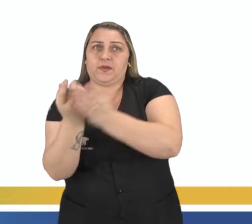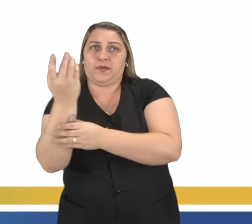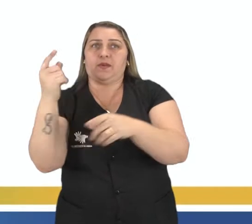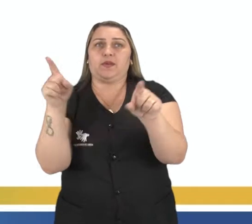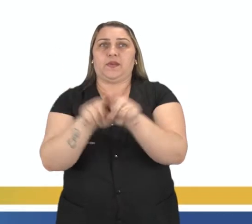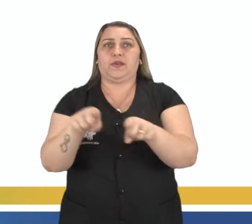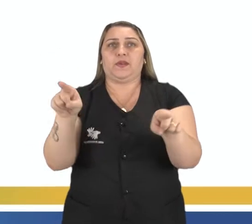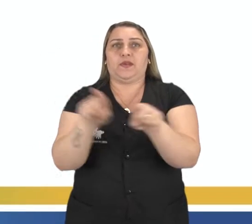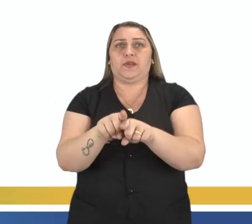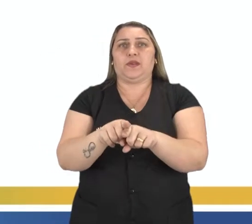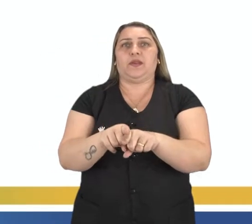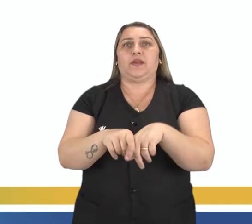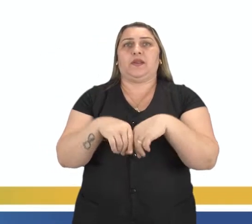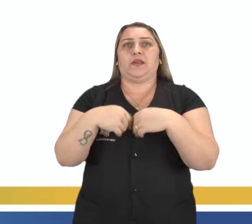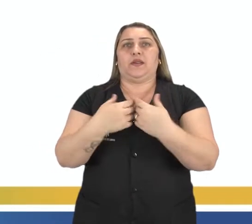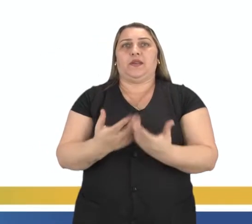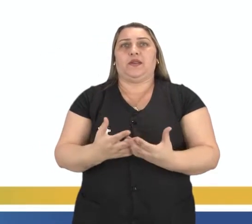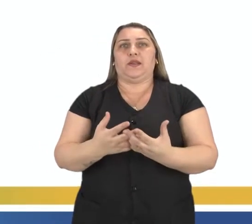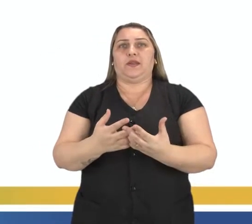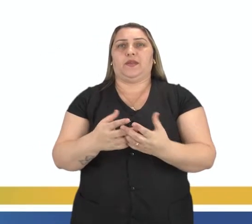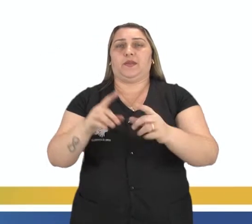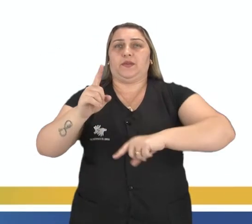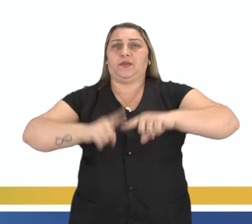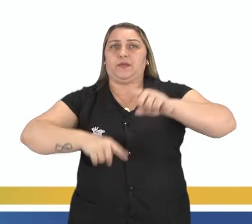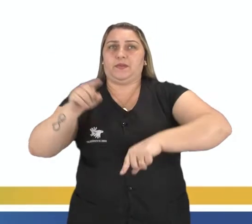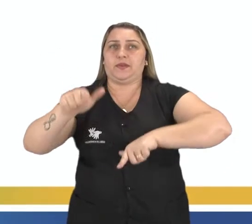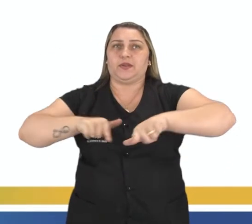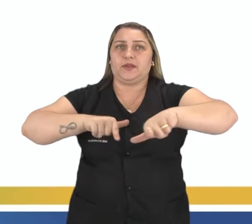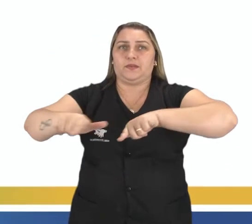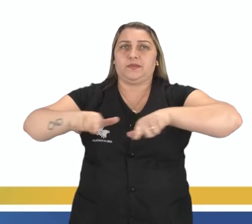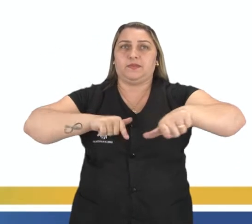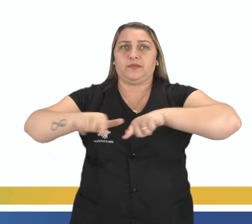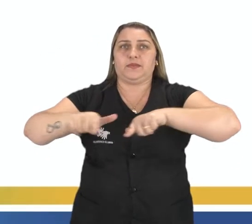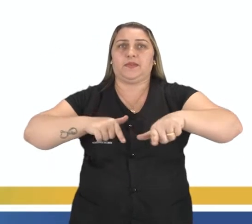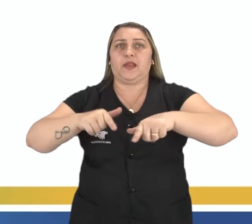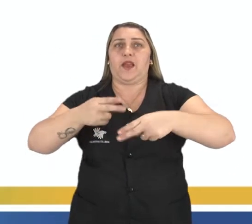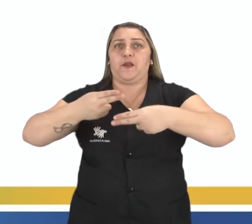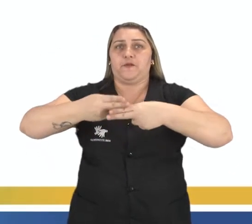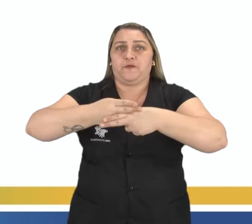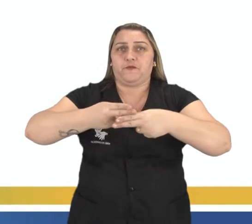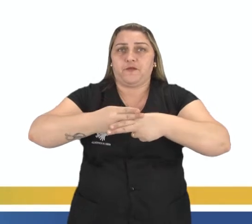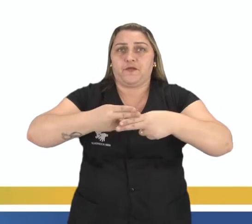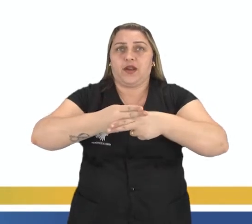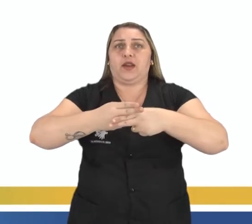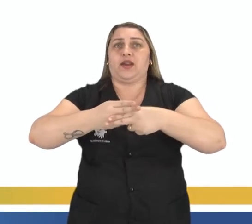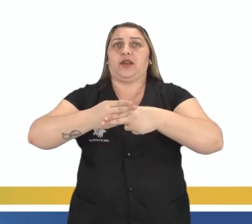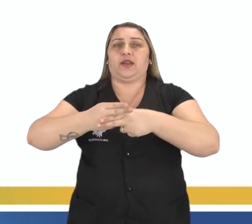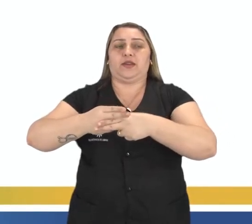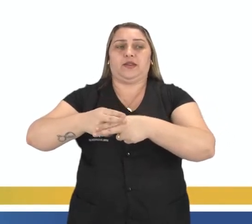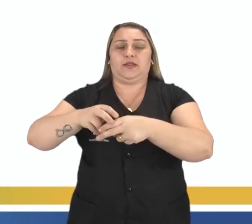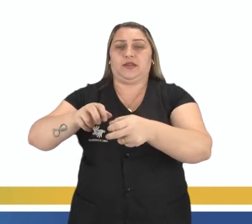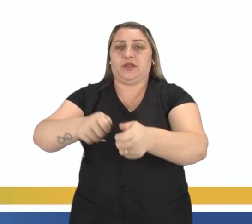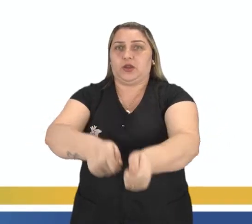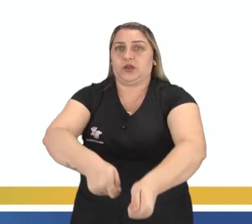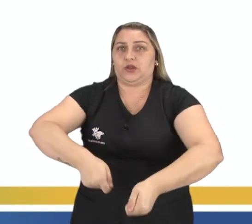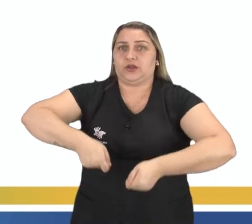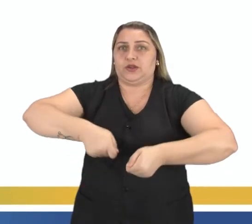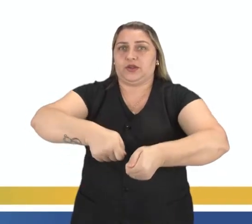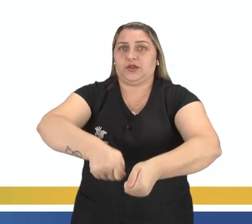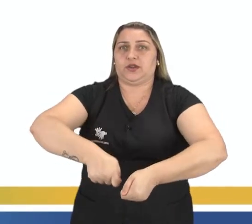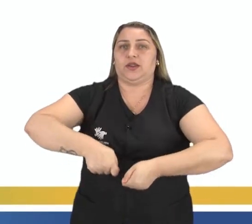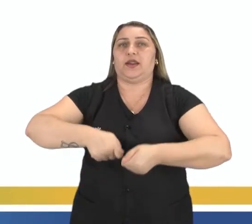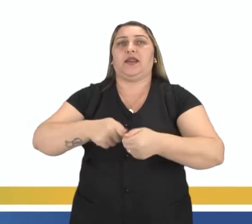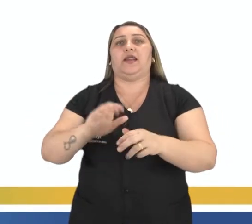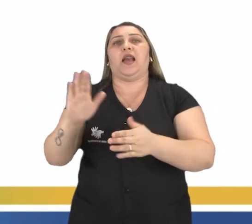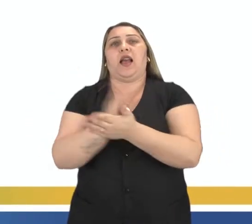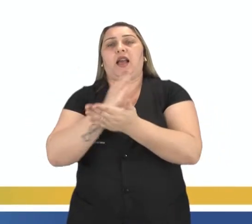aí ornamentos, né? Instrumentos para trabalhar, instrumentos de decoração. Então, a gente tem aí na África, em